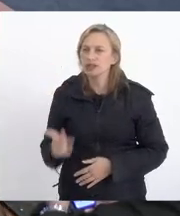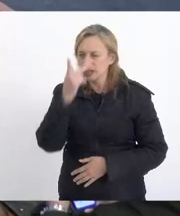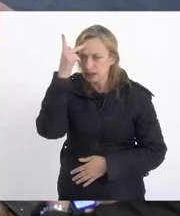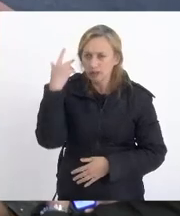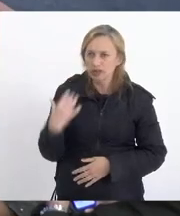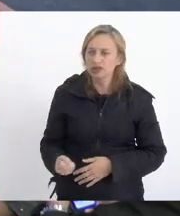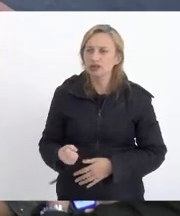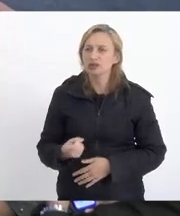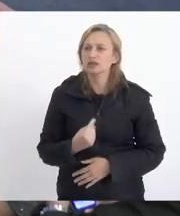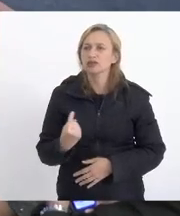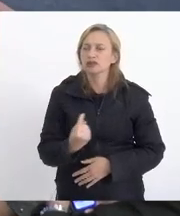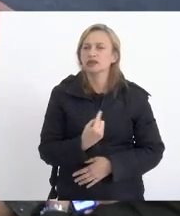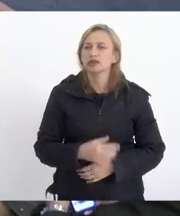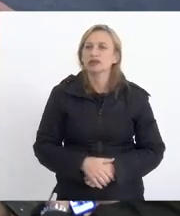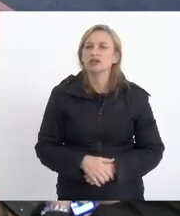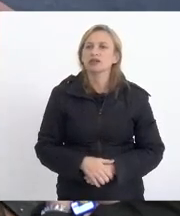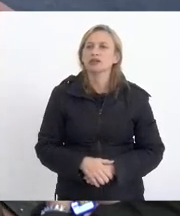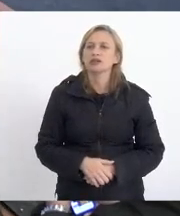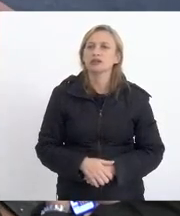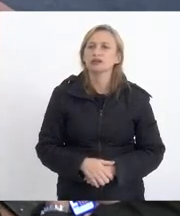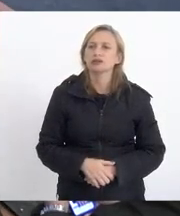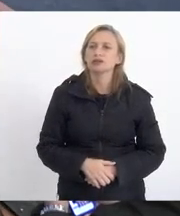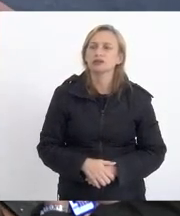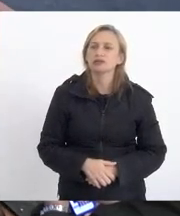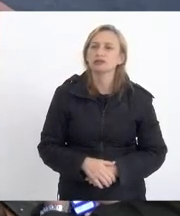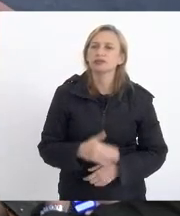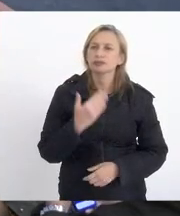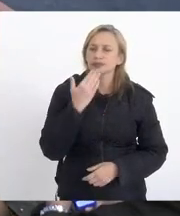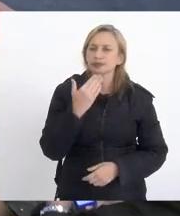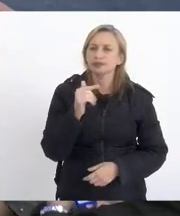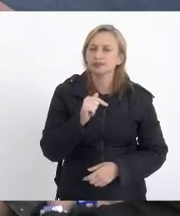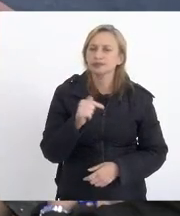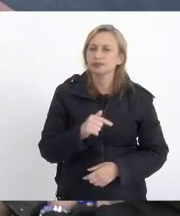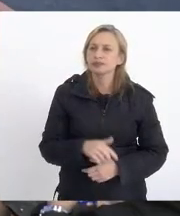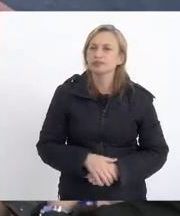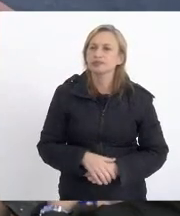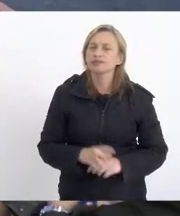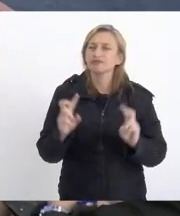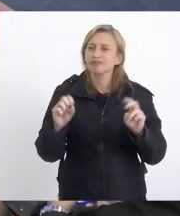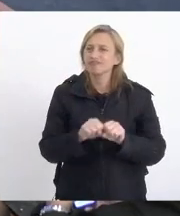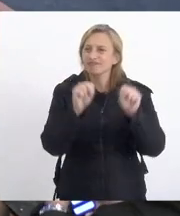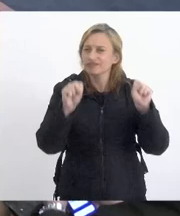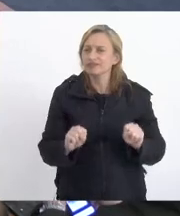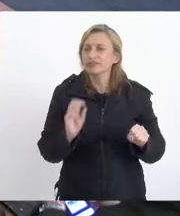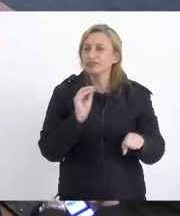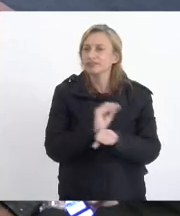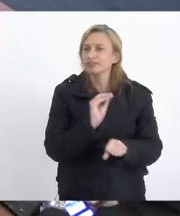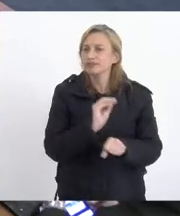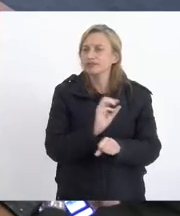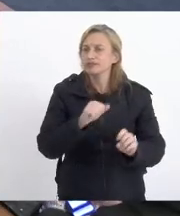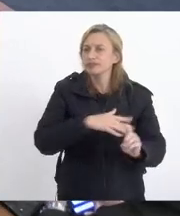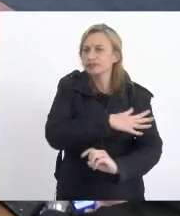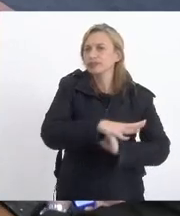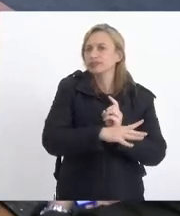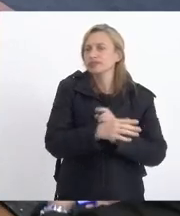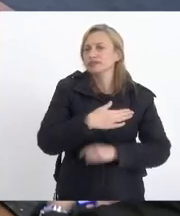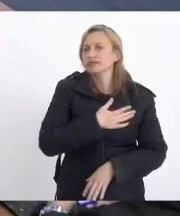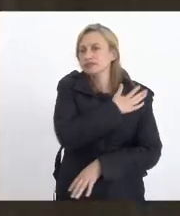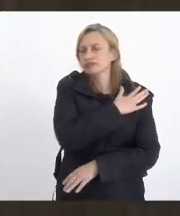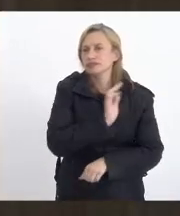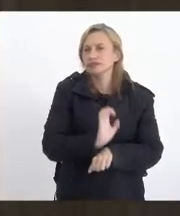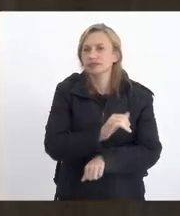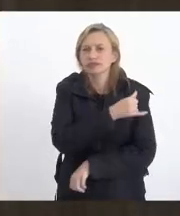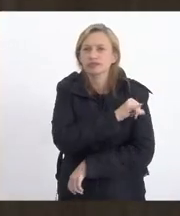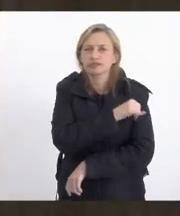nossas pensionistas. A gente está questionando aqui, né, esse sistema de proteção social dos militares do Estado do Rio